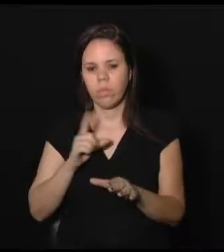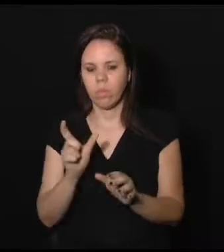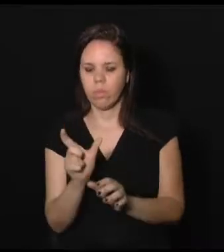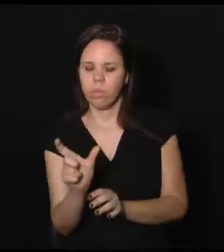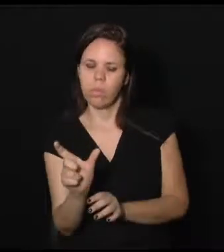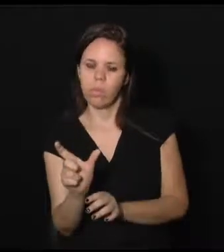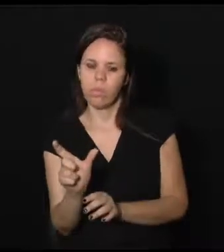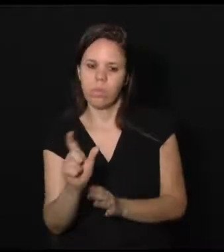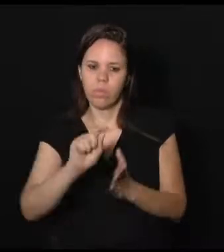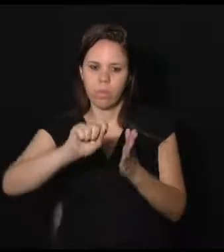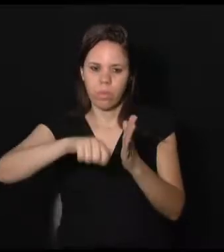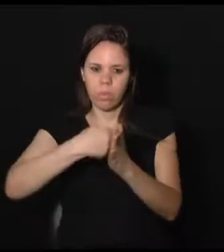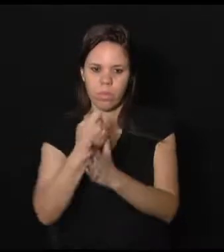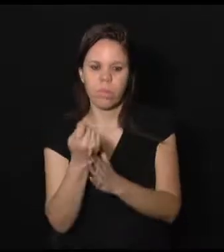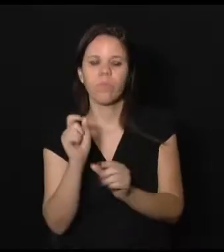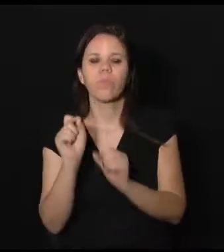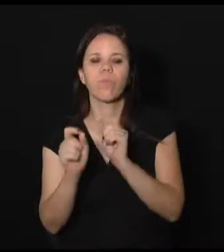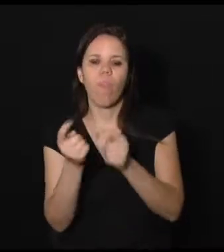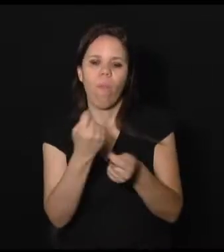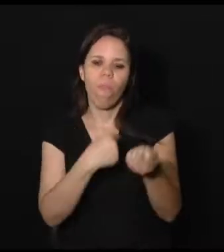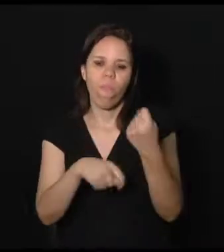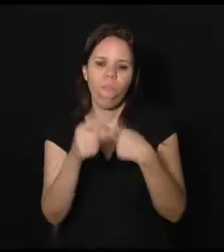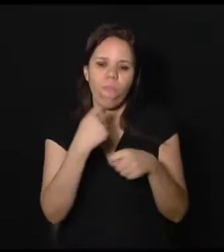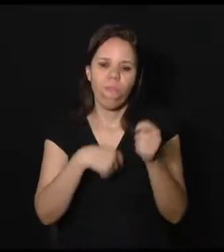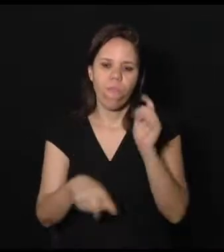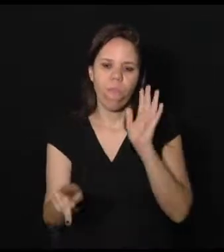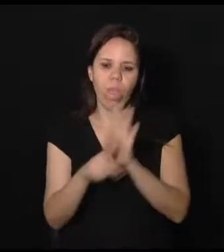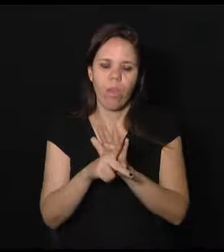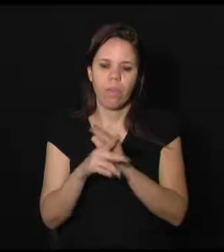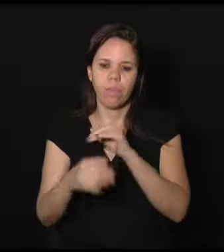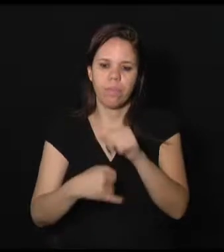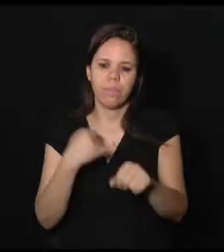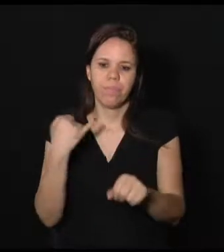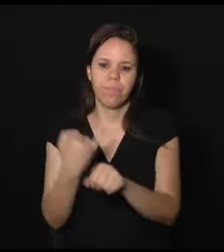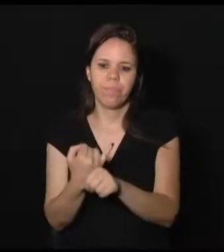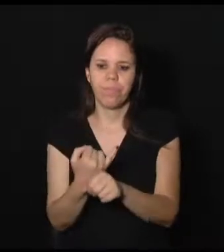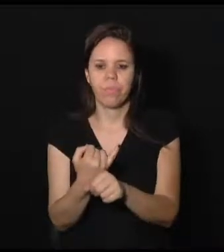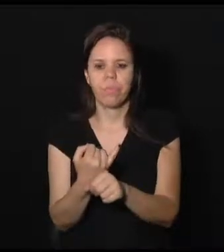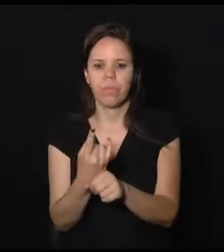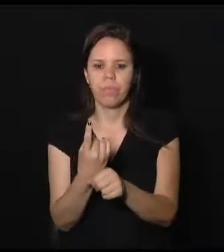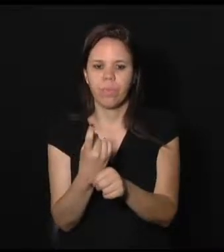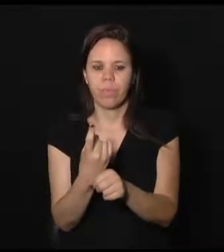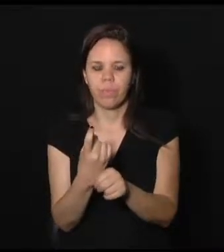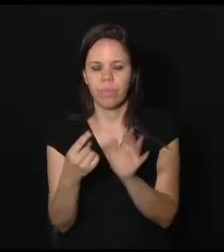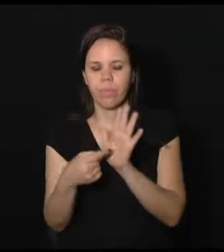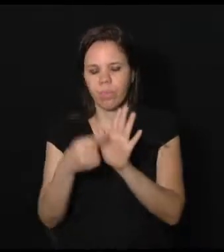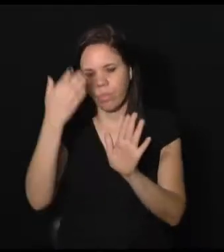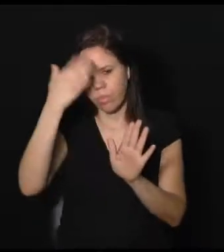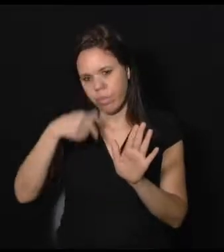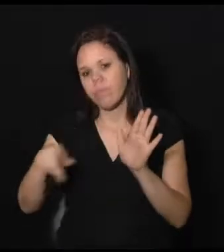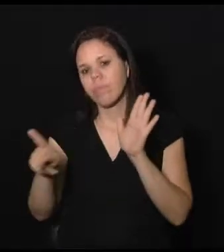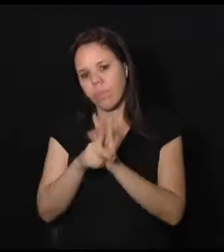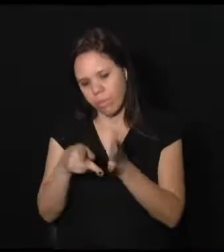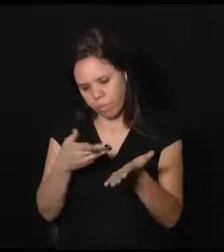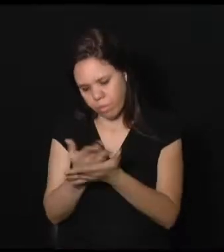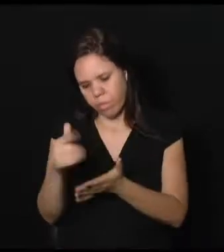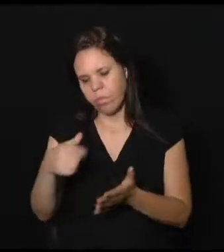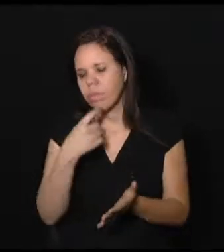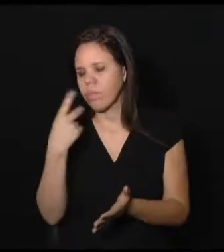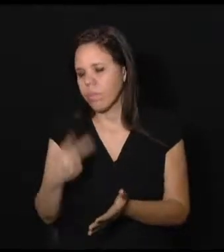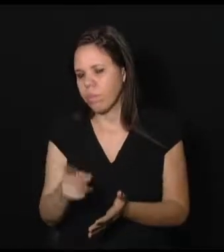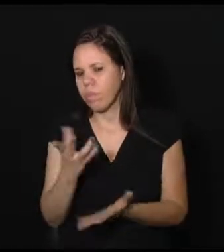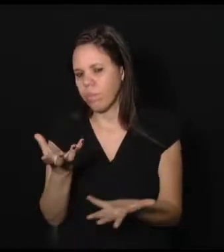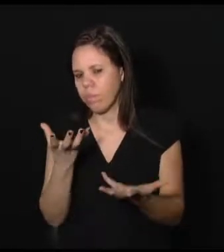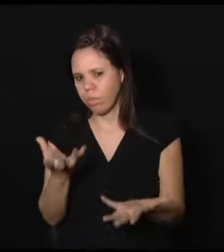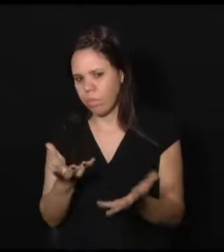no Siscomex, né, que então logo vai ser a habilitação no portal único. E essa habilitação, ela requer aí uma